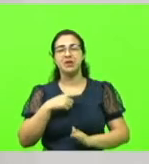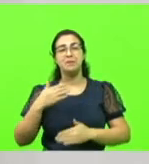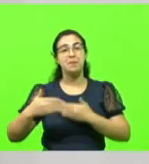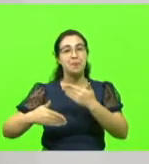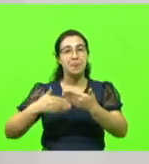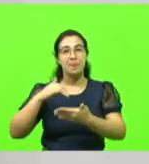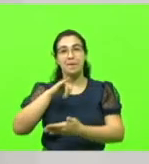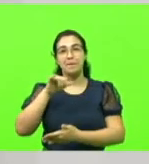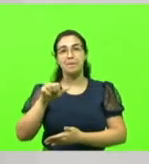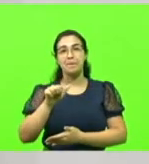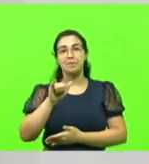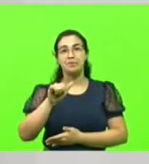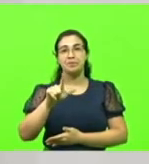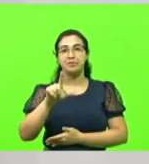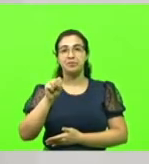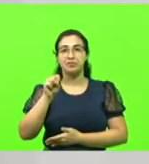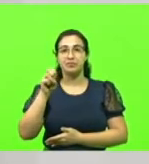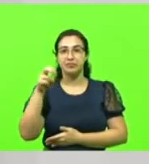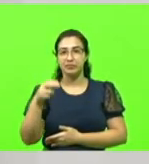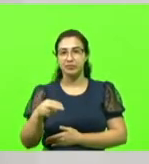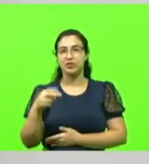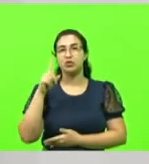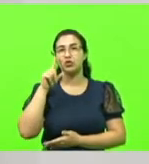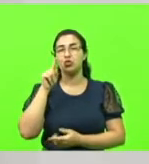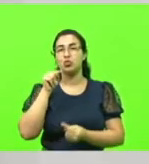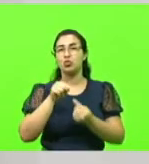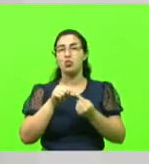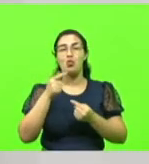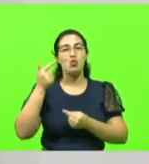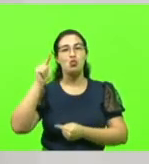Jaysson tomou outros rumos.